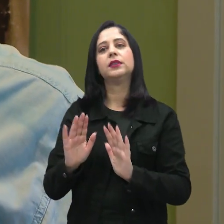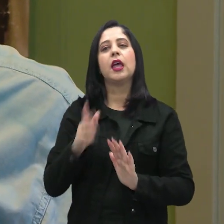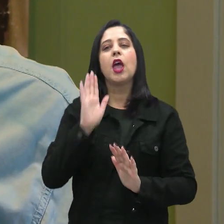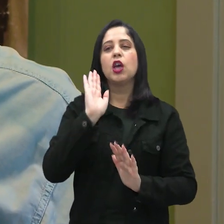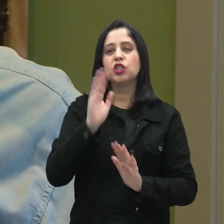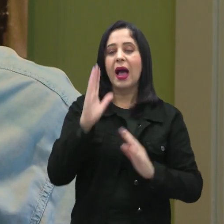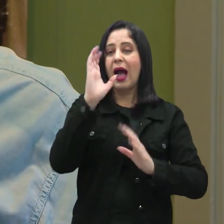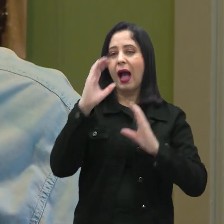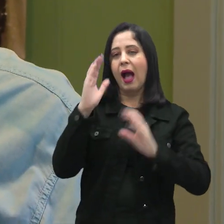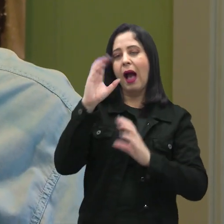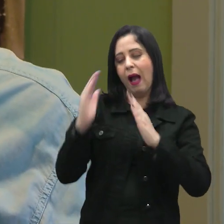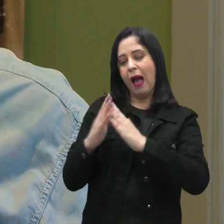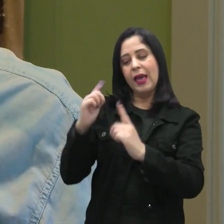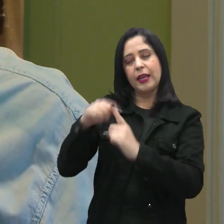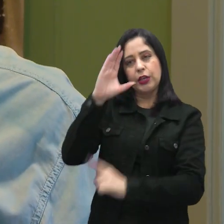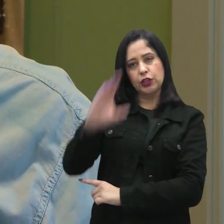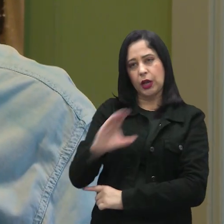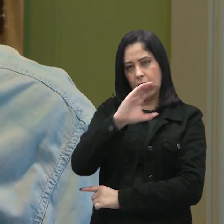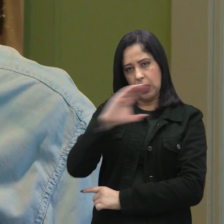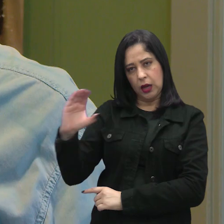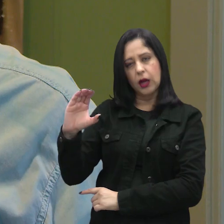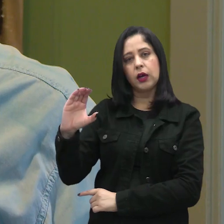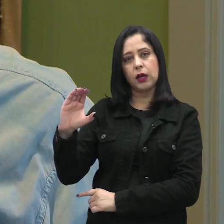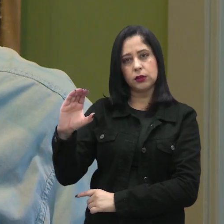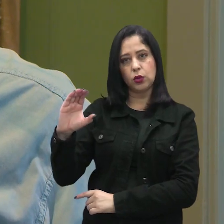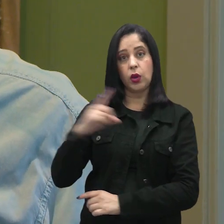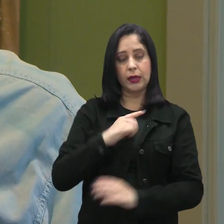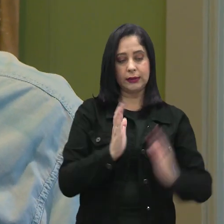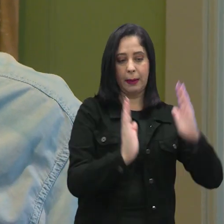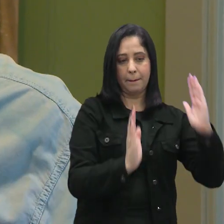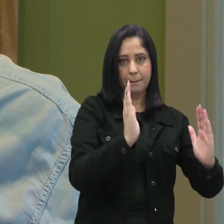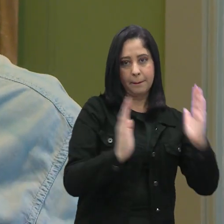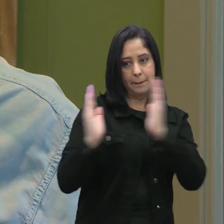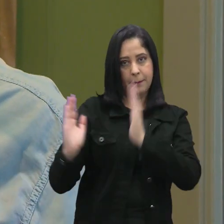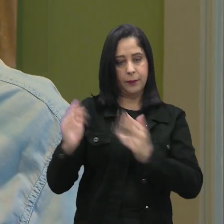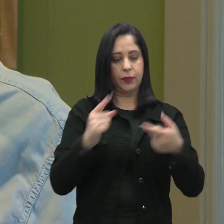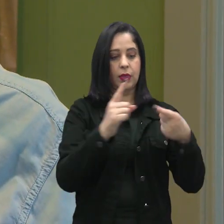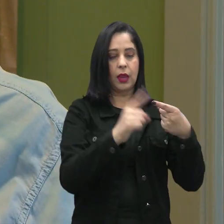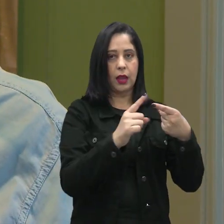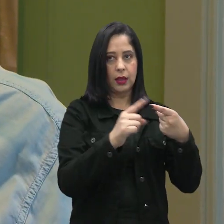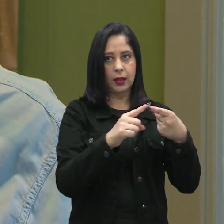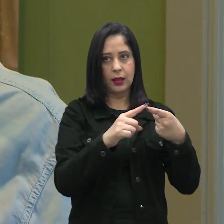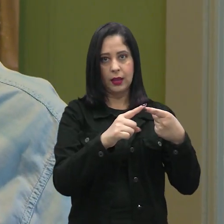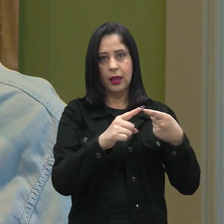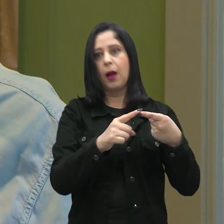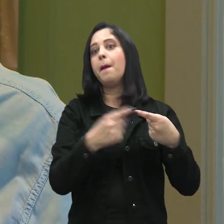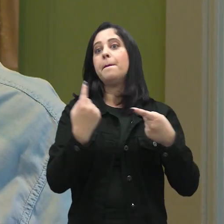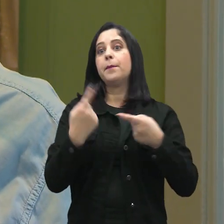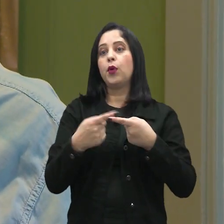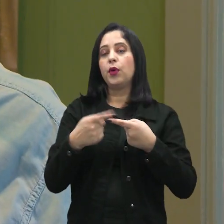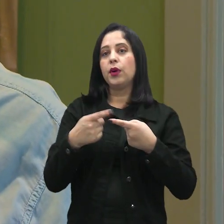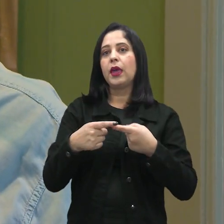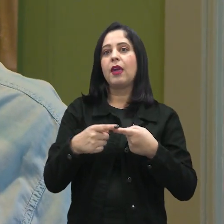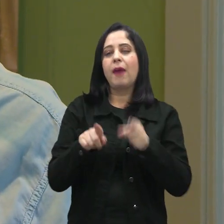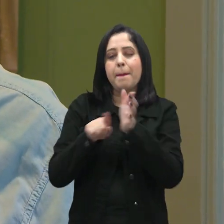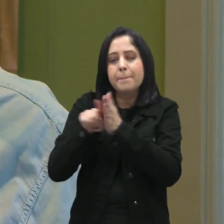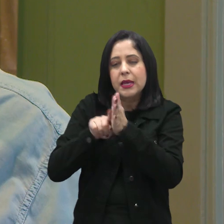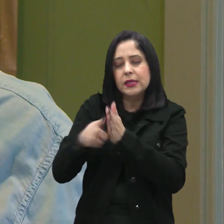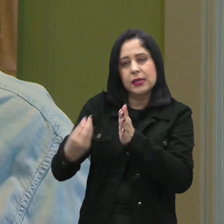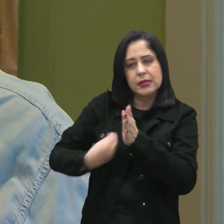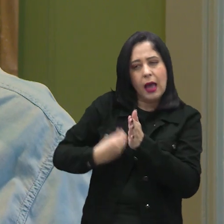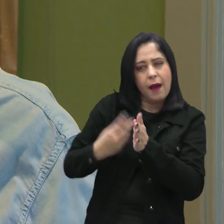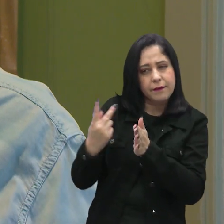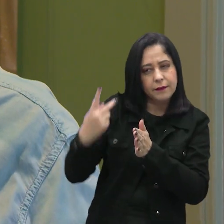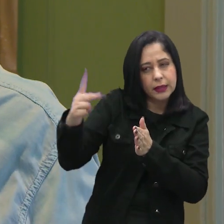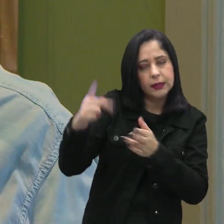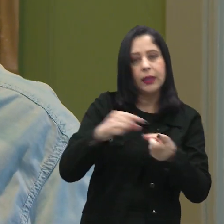um tempo de estudos. A causa em si é dividida em 3 períodos, né? Um primeiro período chamado de processo diocesano, onde a vida do Padre